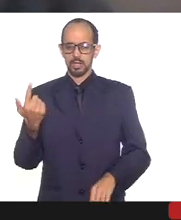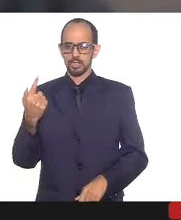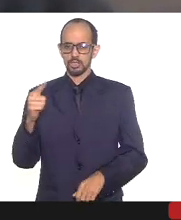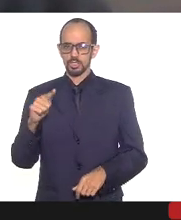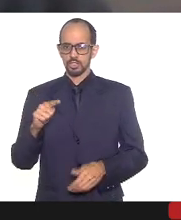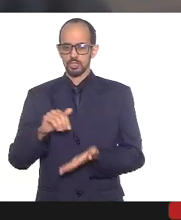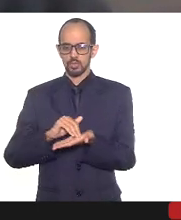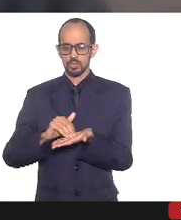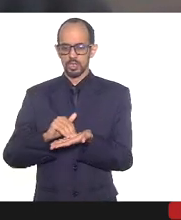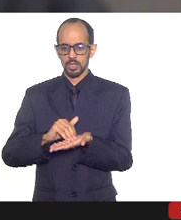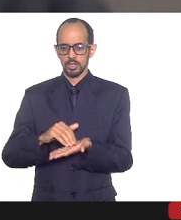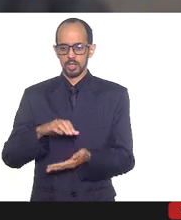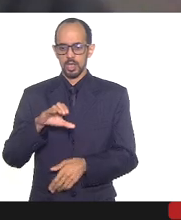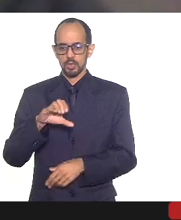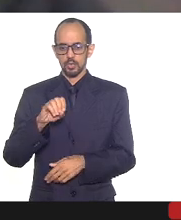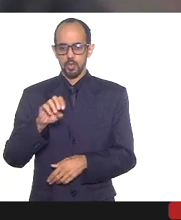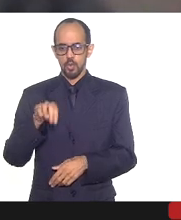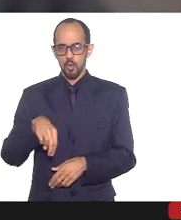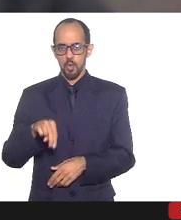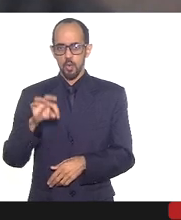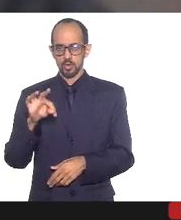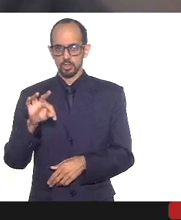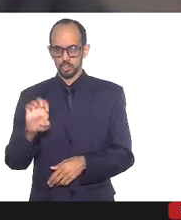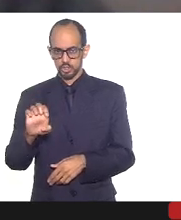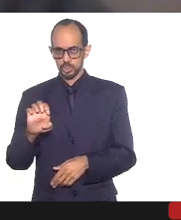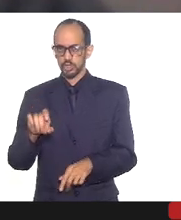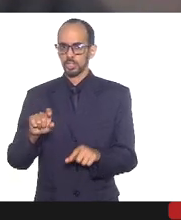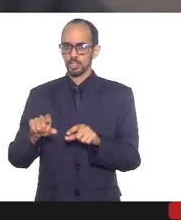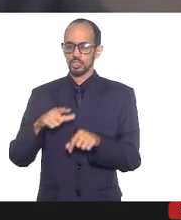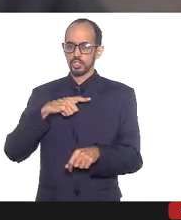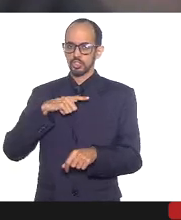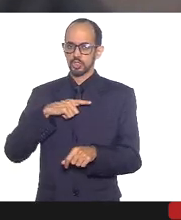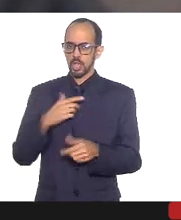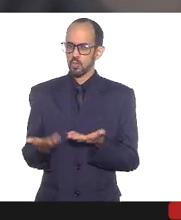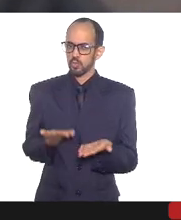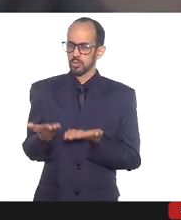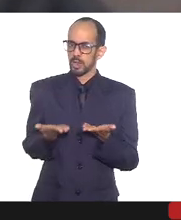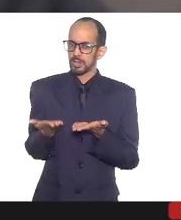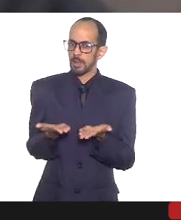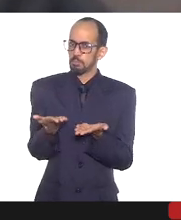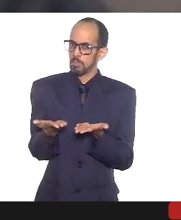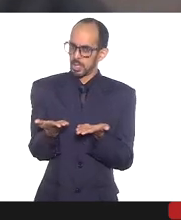do secretário Conte Bittencourt, um tratamento